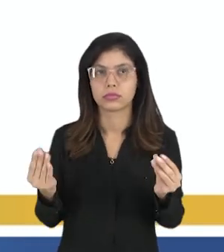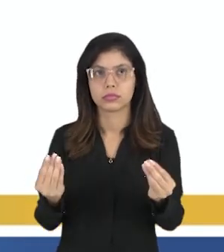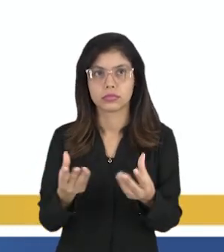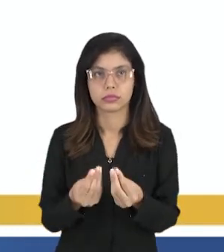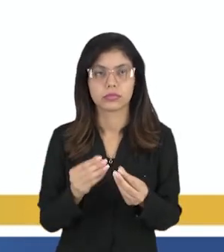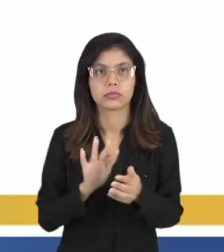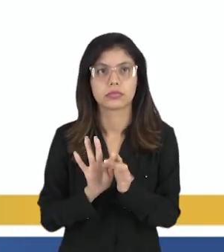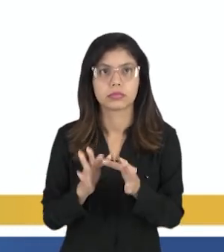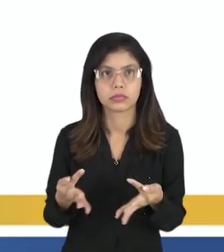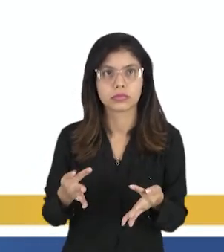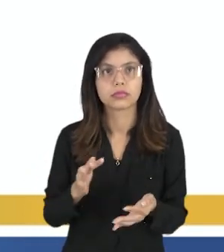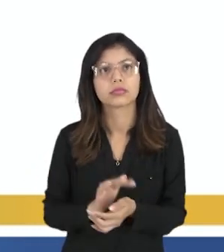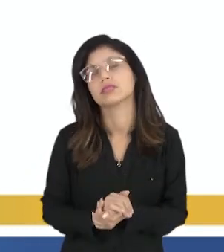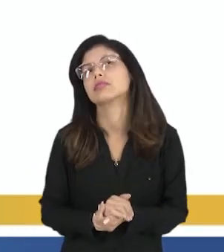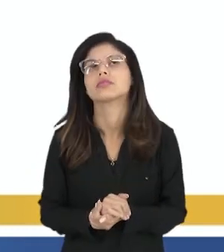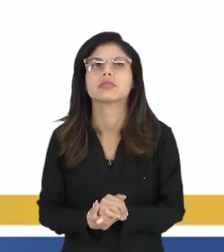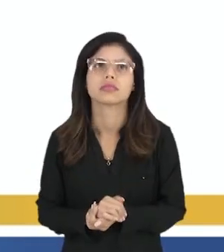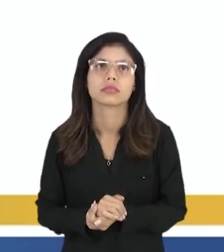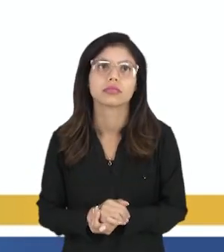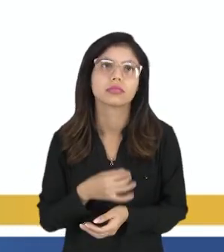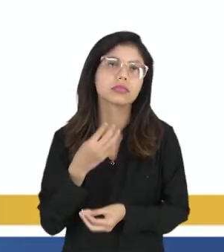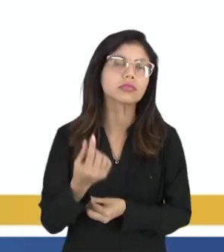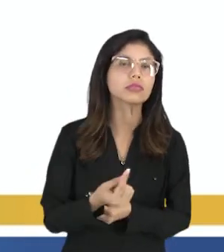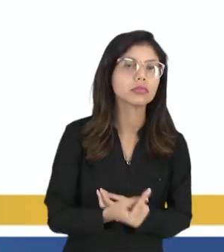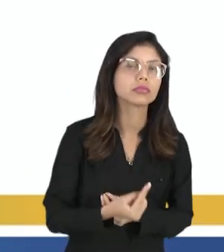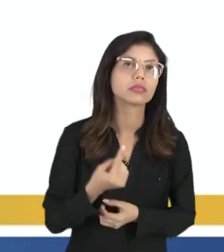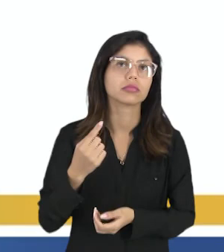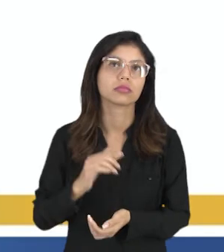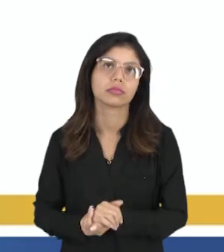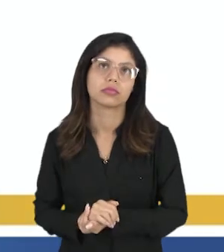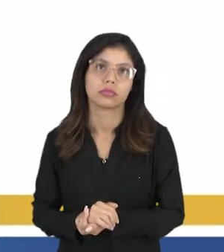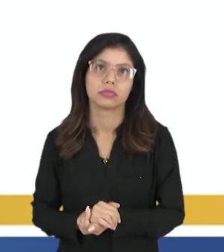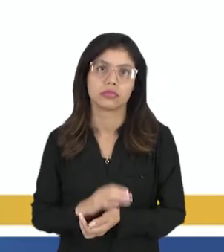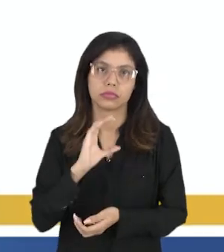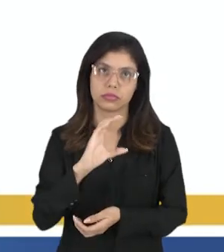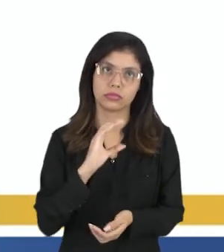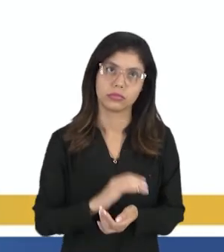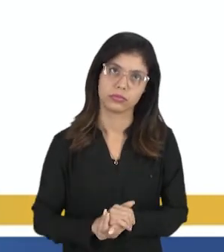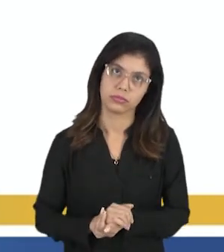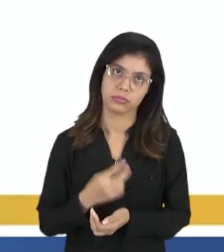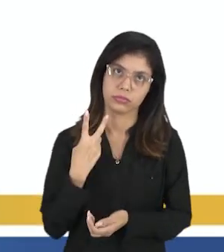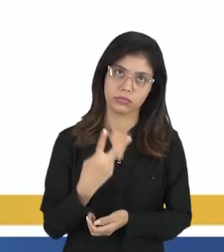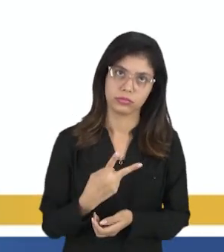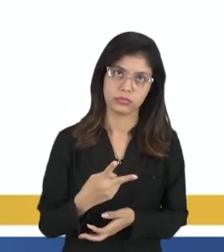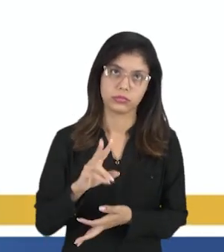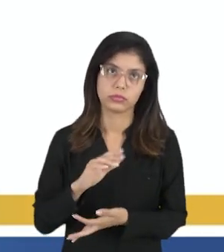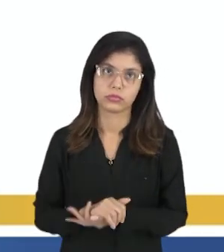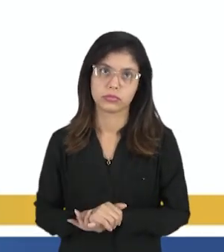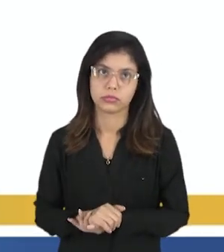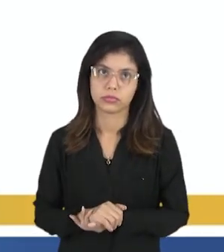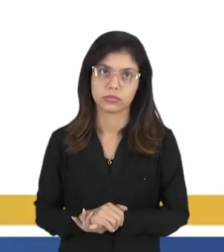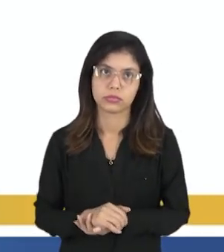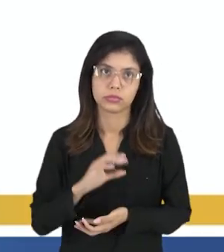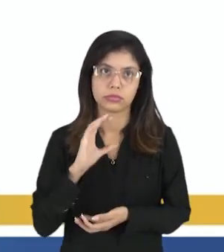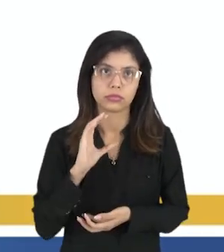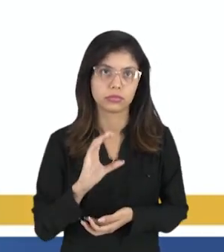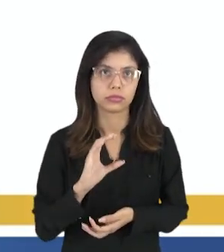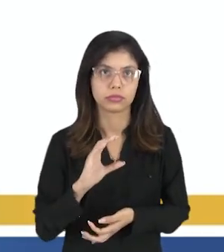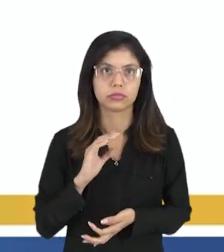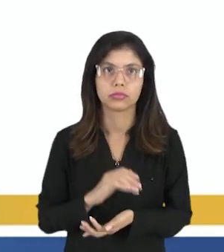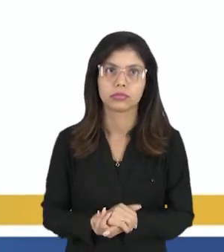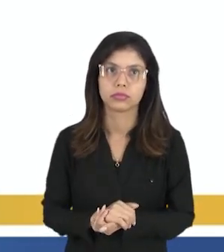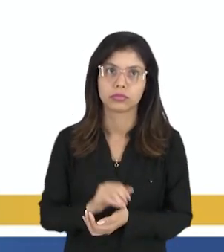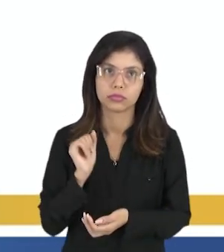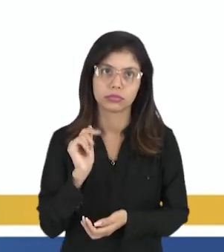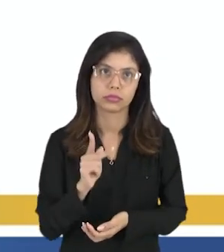substância simples. Então, tanto o 1 vai ser o C, como o 2 também vai ser a opção